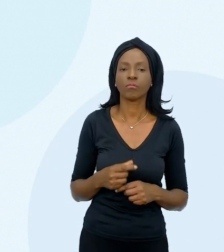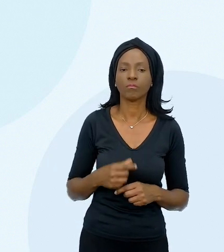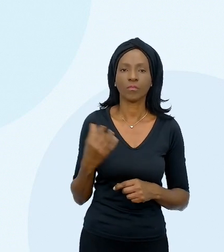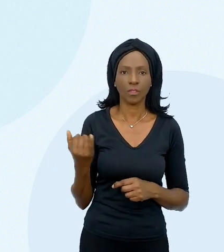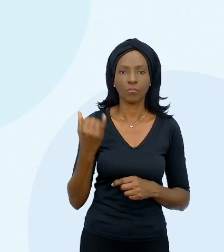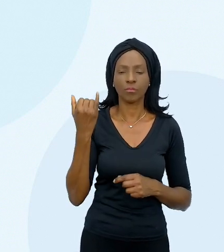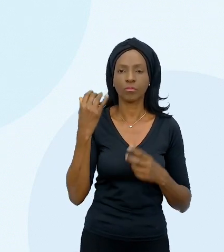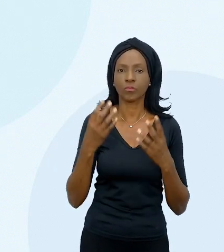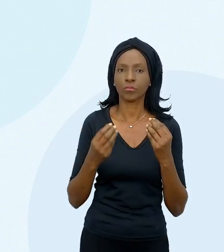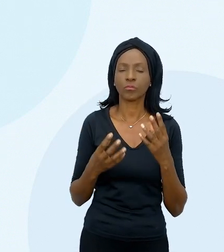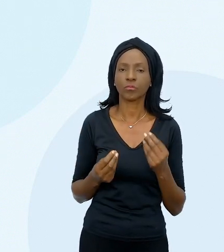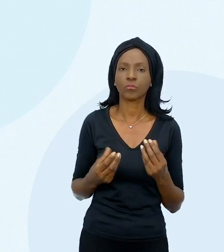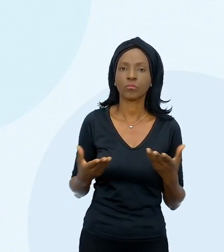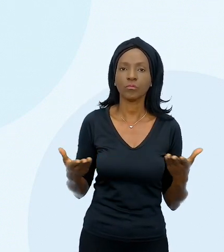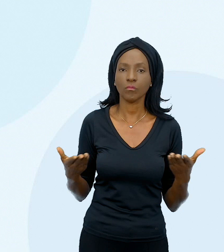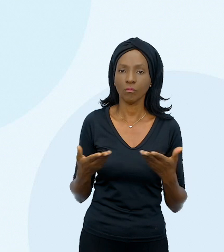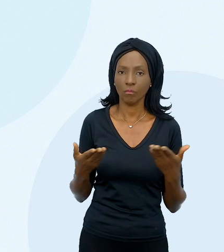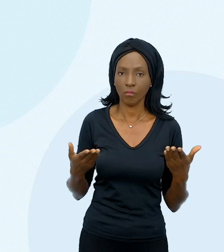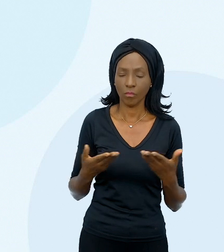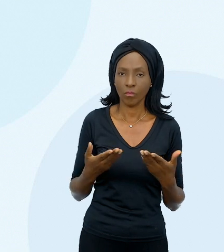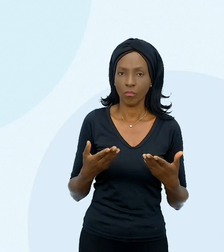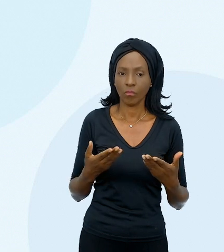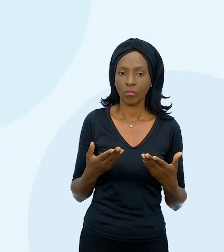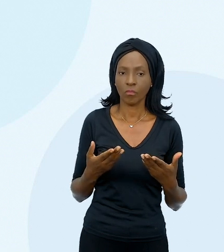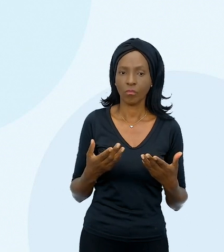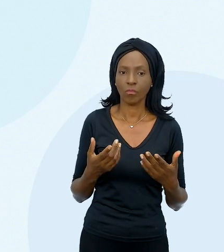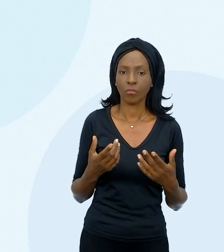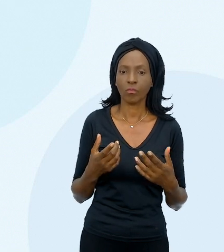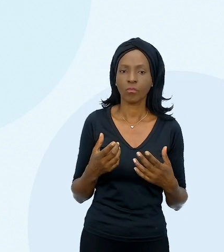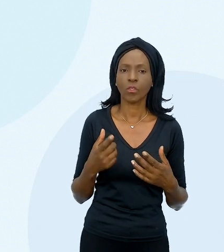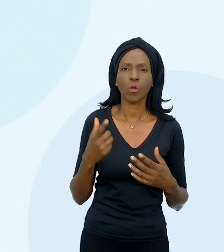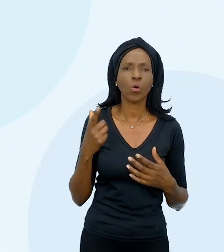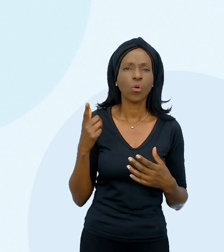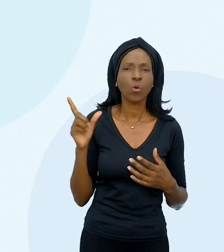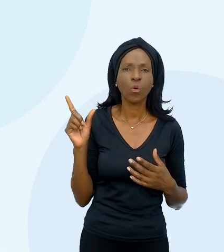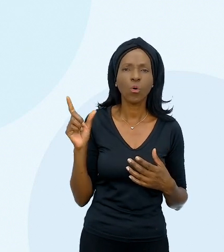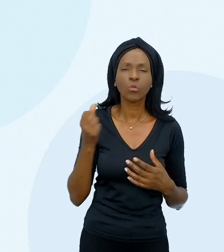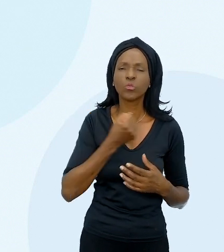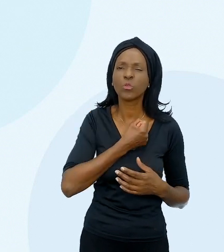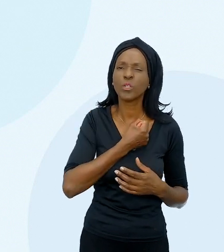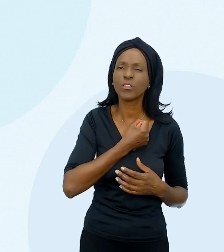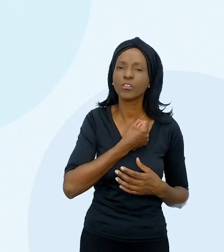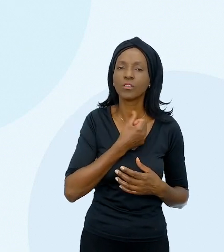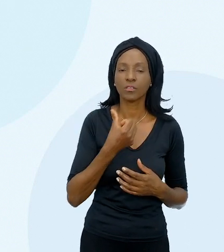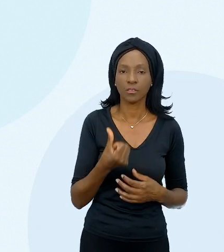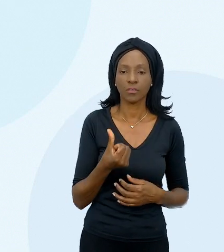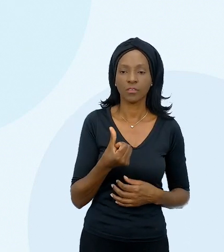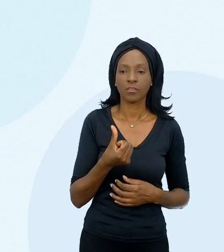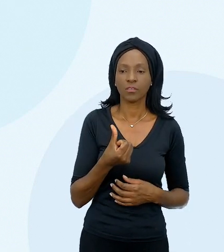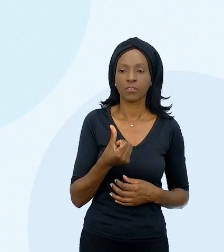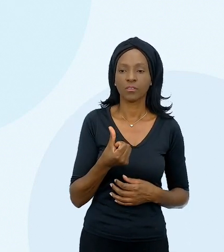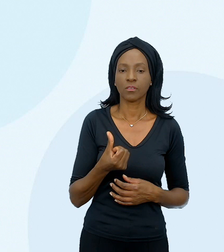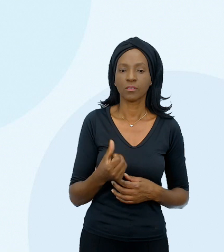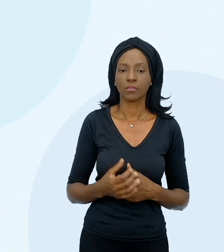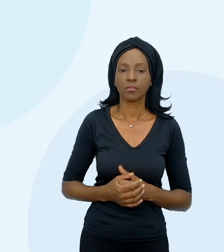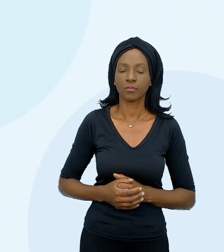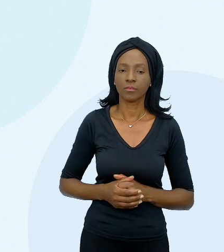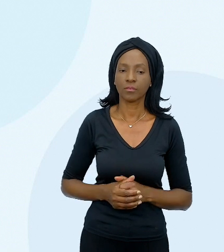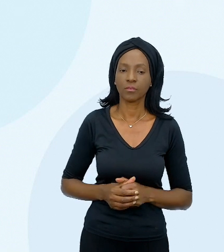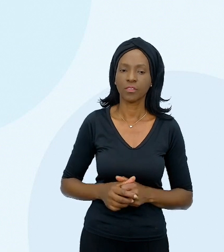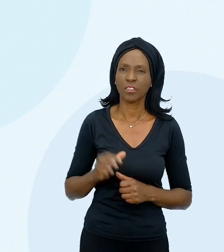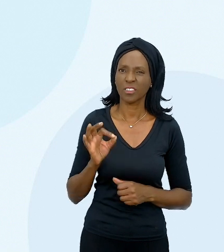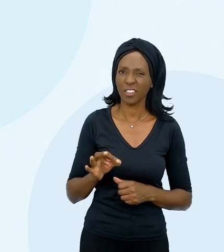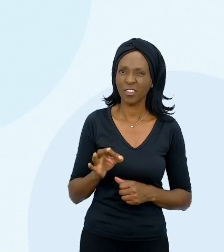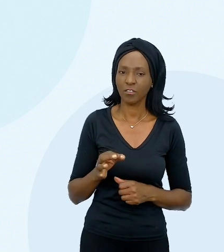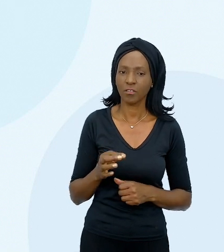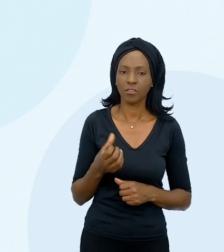então vamos agora para o... Compartilhar. Isso. Número... 6. 6? 1 é 7.